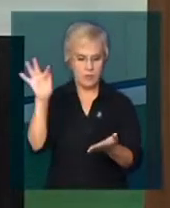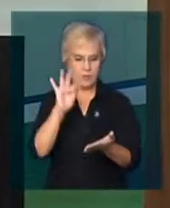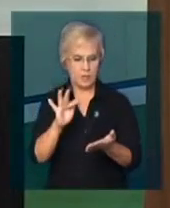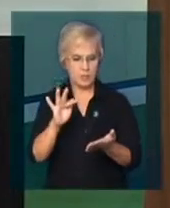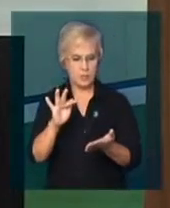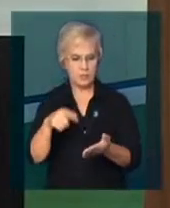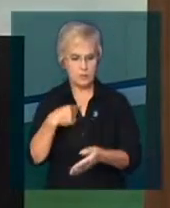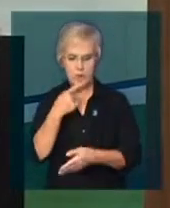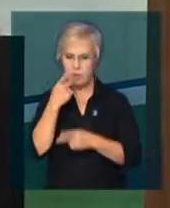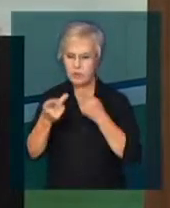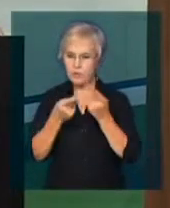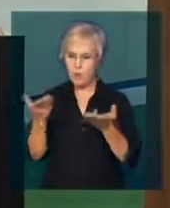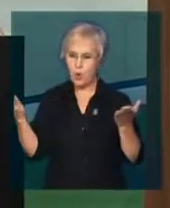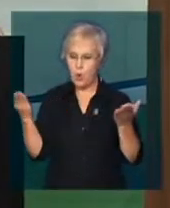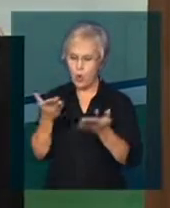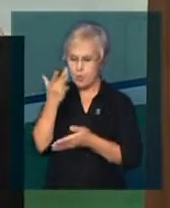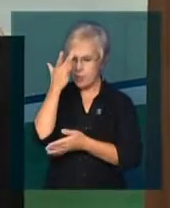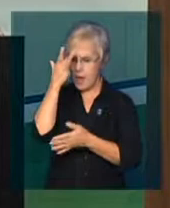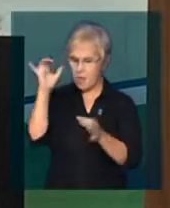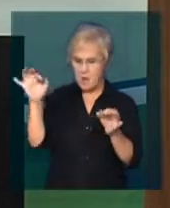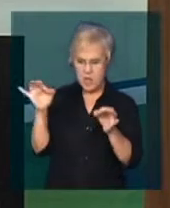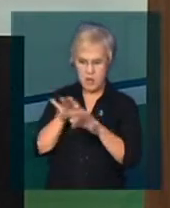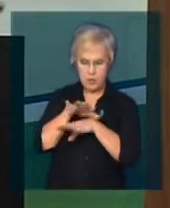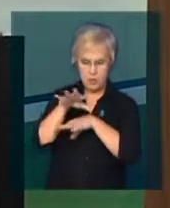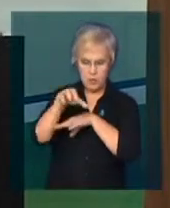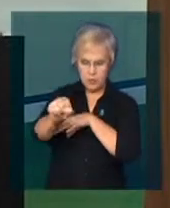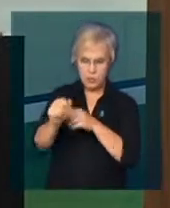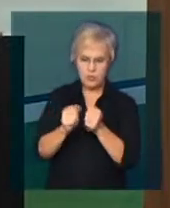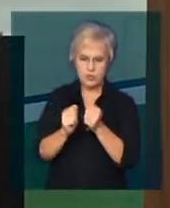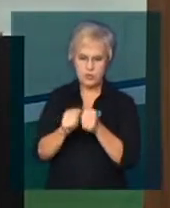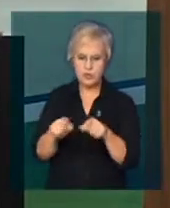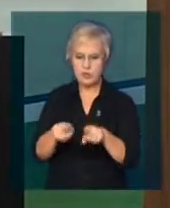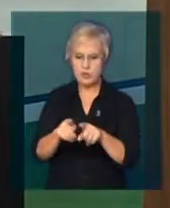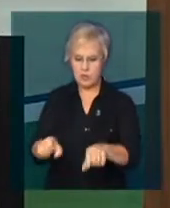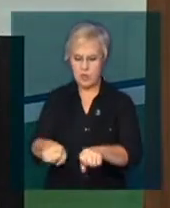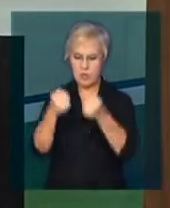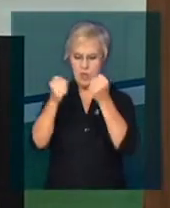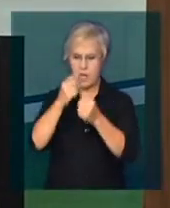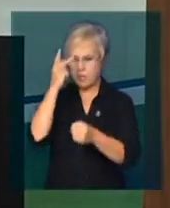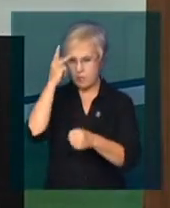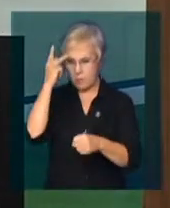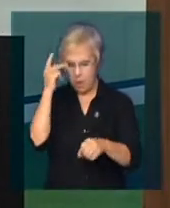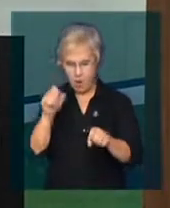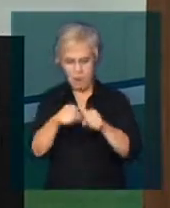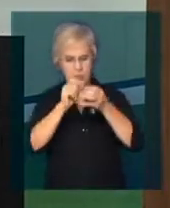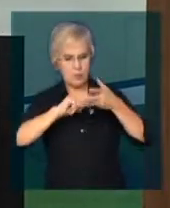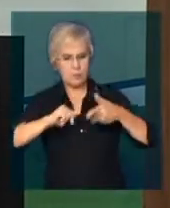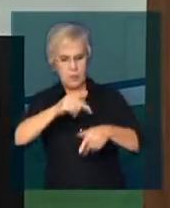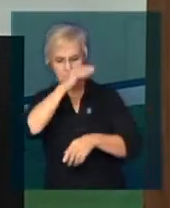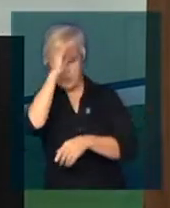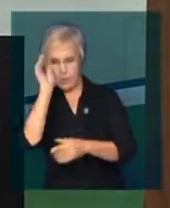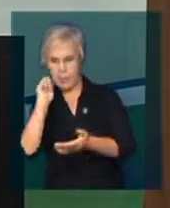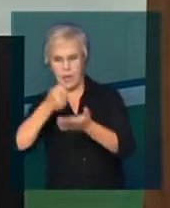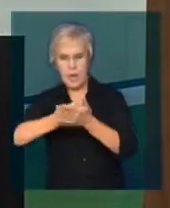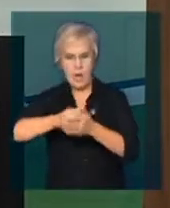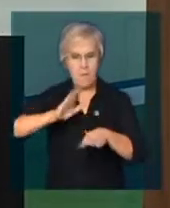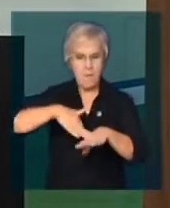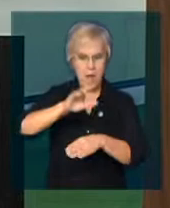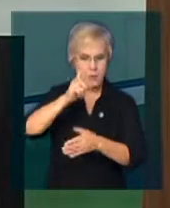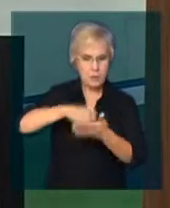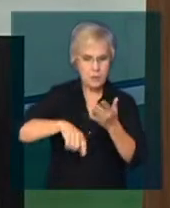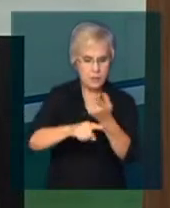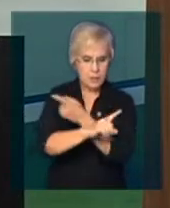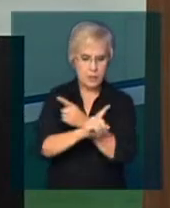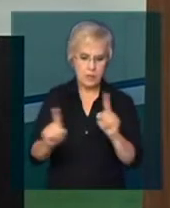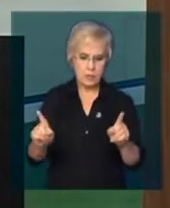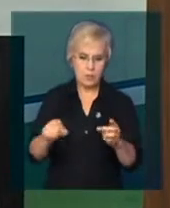dizendo que da noite para o dia nós vamos tomar os recursos da União, nem que vai se quebrar São Paulo e nem que o contribuinte vai pagar mais imposto. Porque